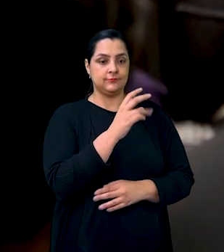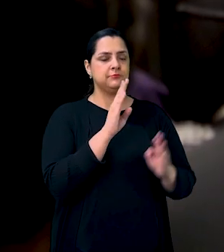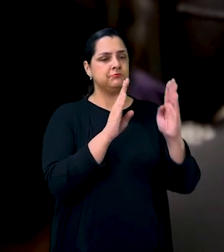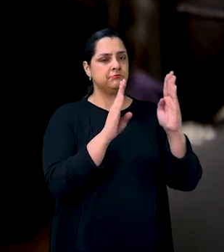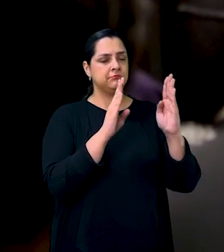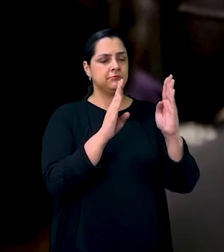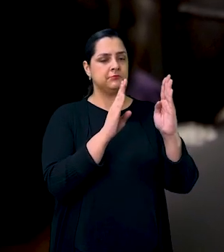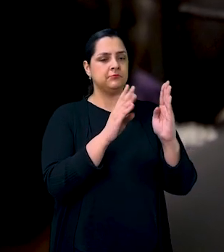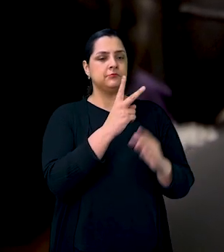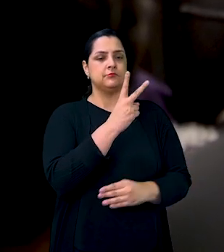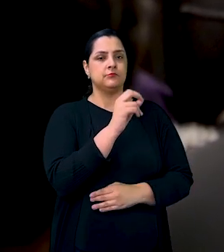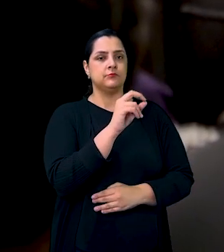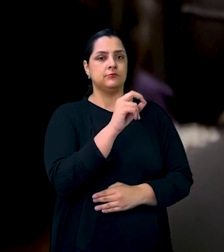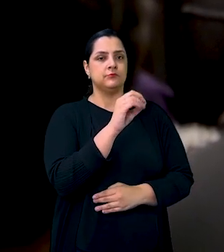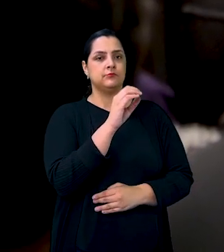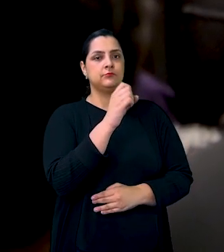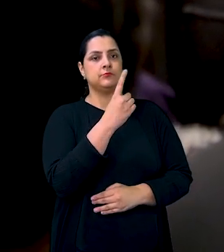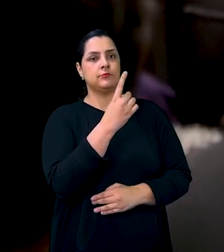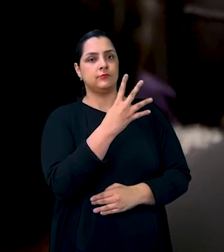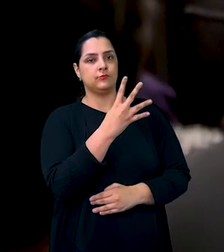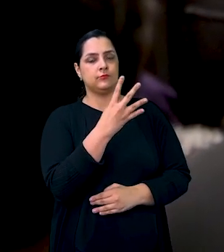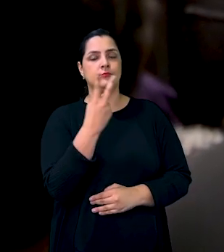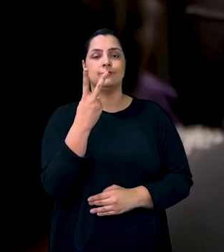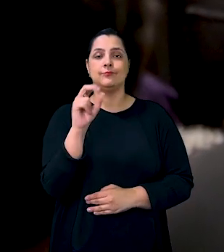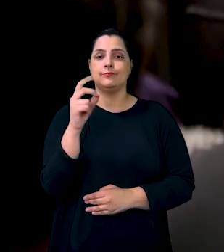do Trabalho, o Cefast, no biênio